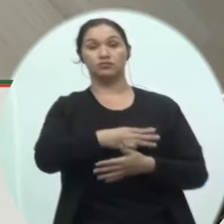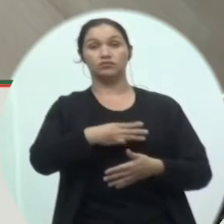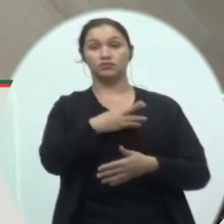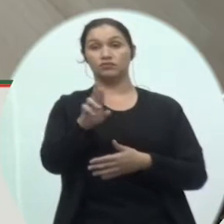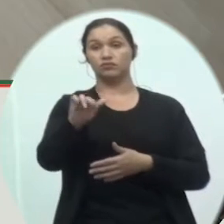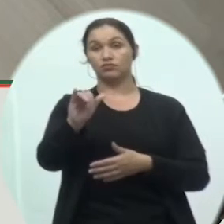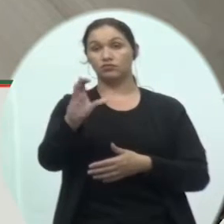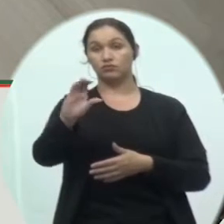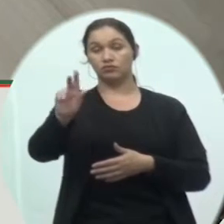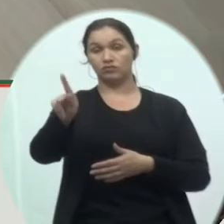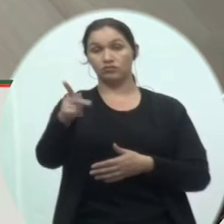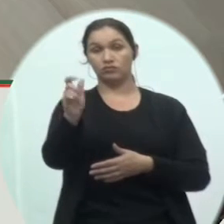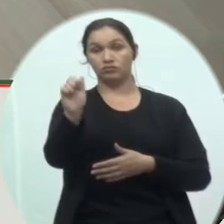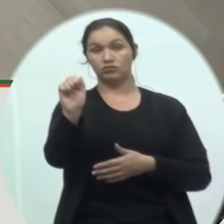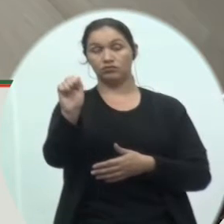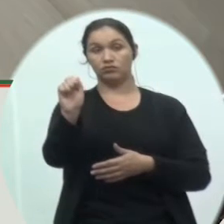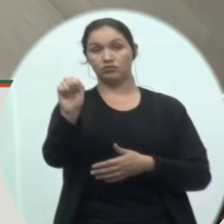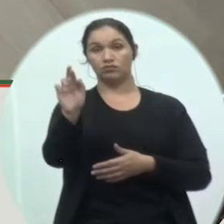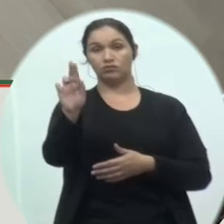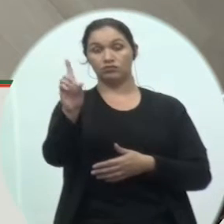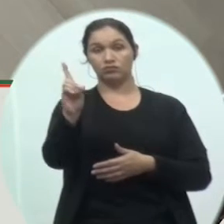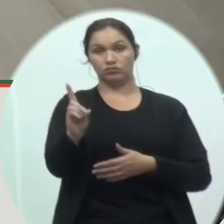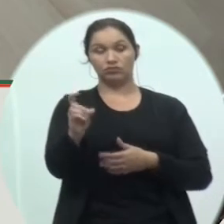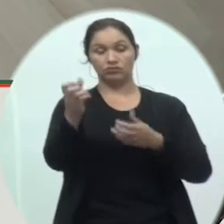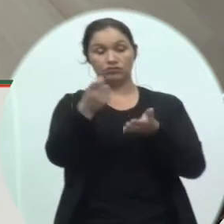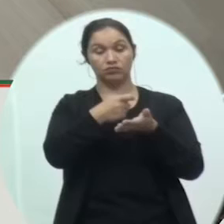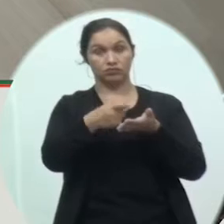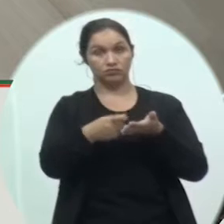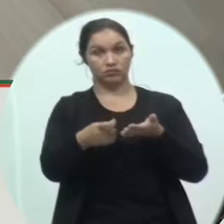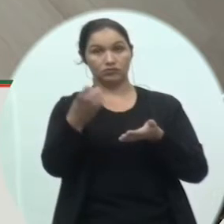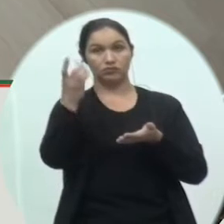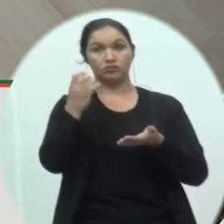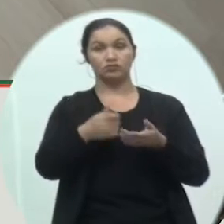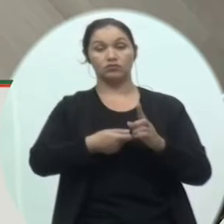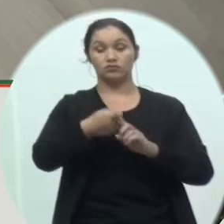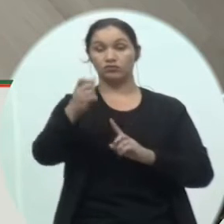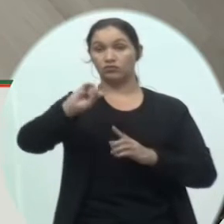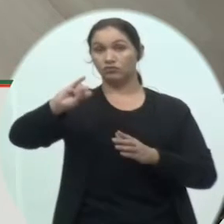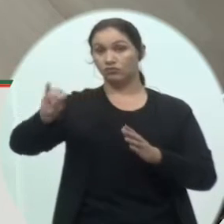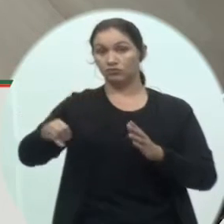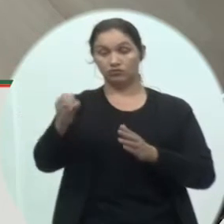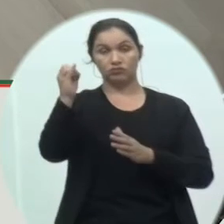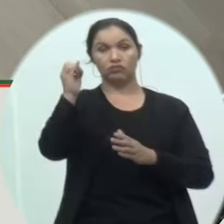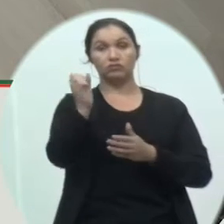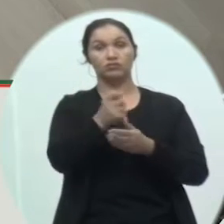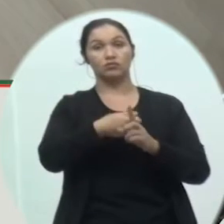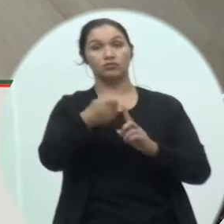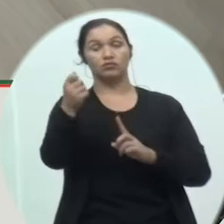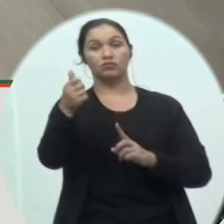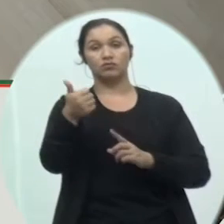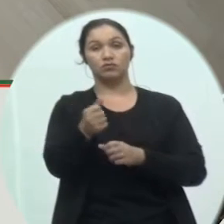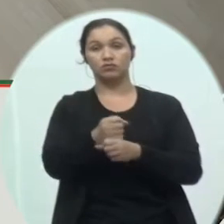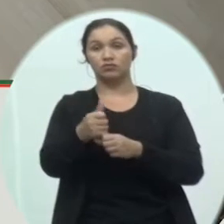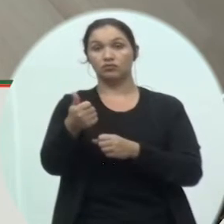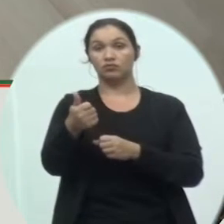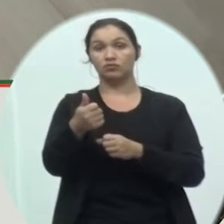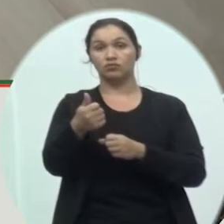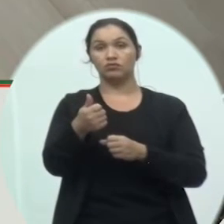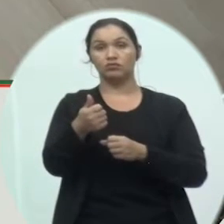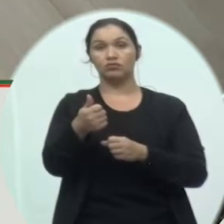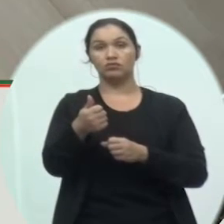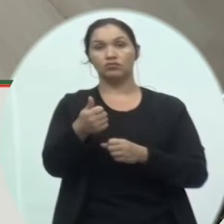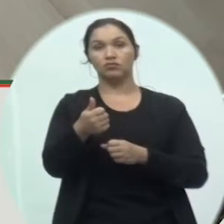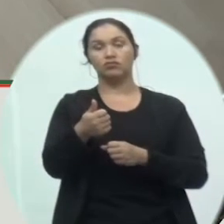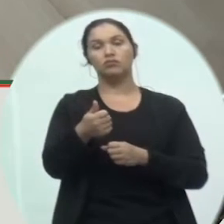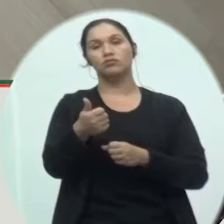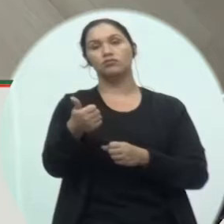Richard Charles Smith. Ele escreve: em janeiro de 1961, assumiu o pastorado deste campo o